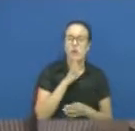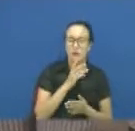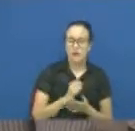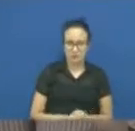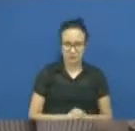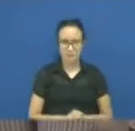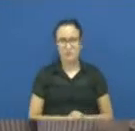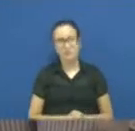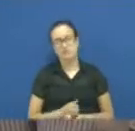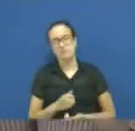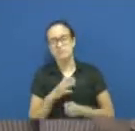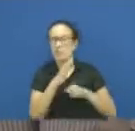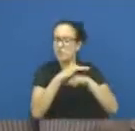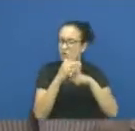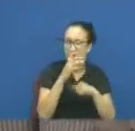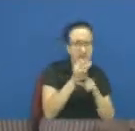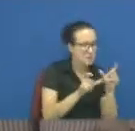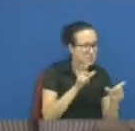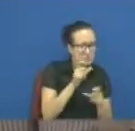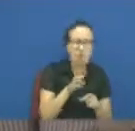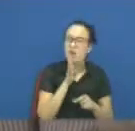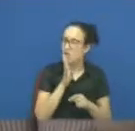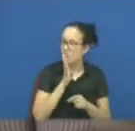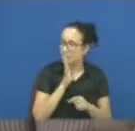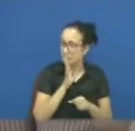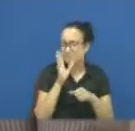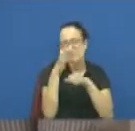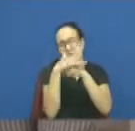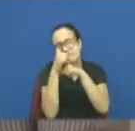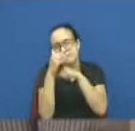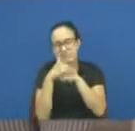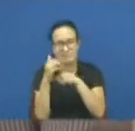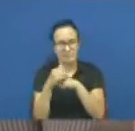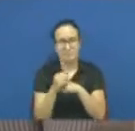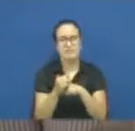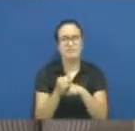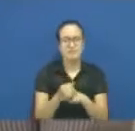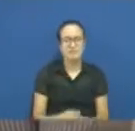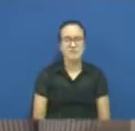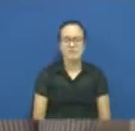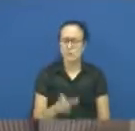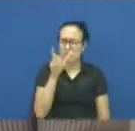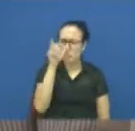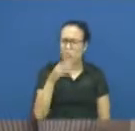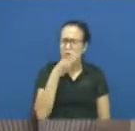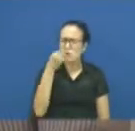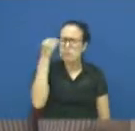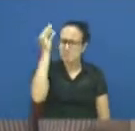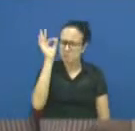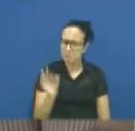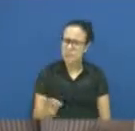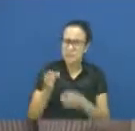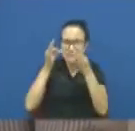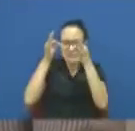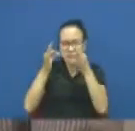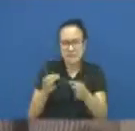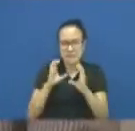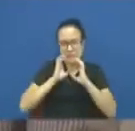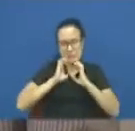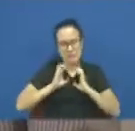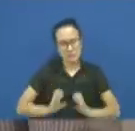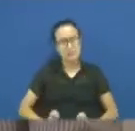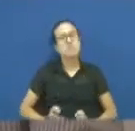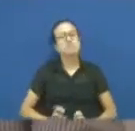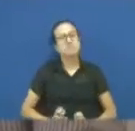sempre de forma carinhosa por todos aqueles que o conheceram. Um homem ético, digno, amoroso, humano, tinha uma visão completa